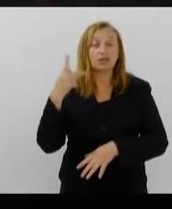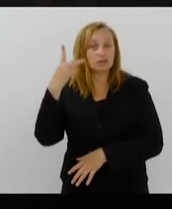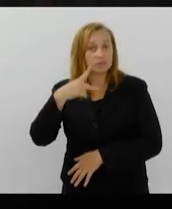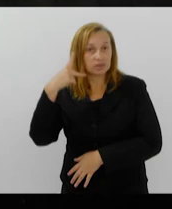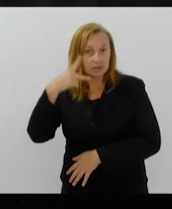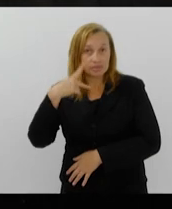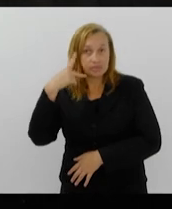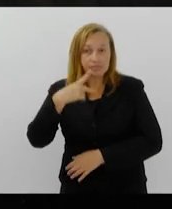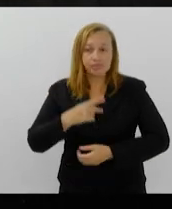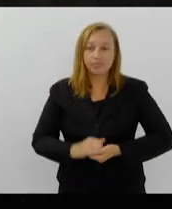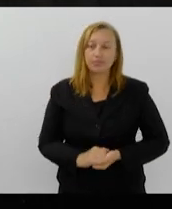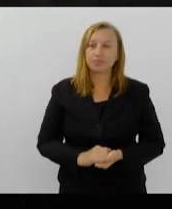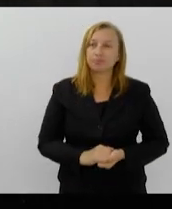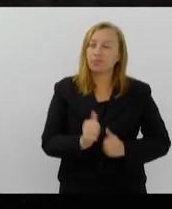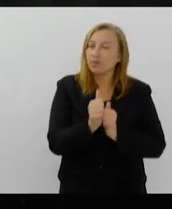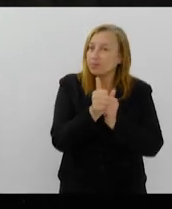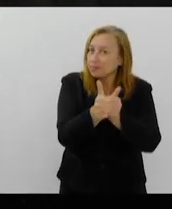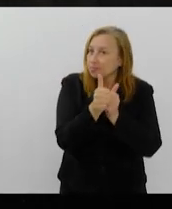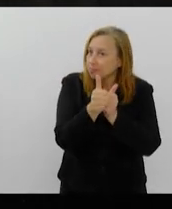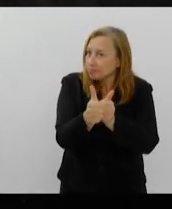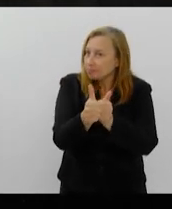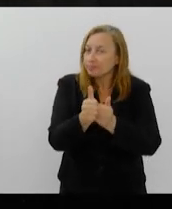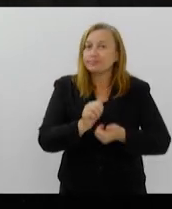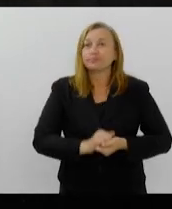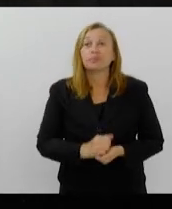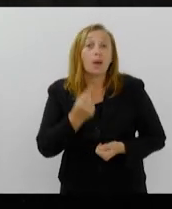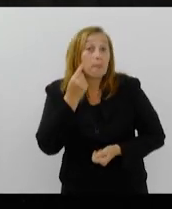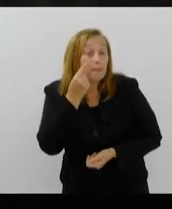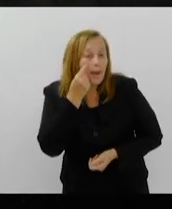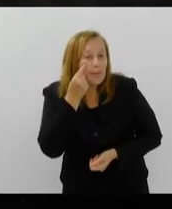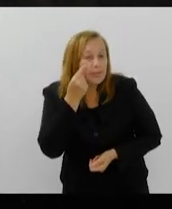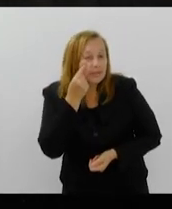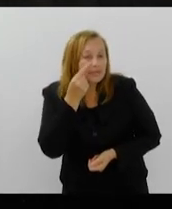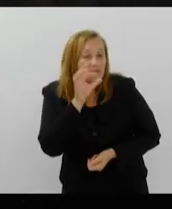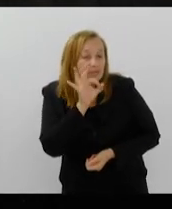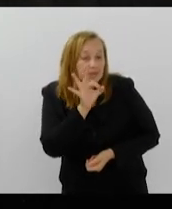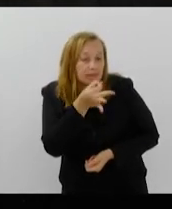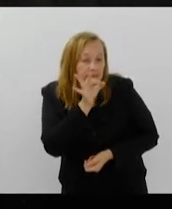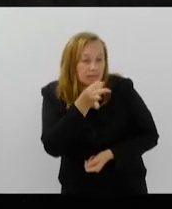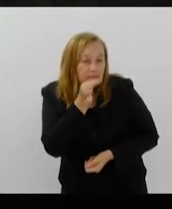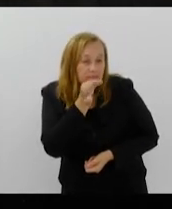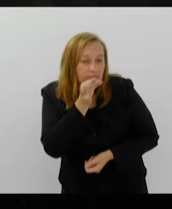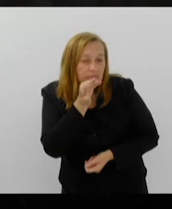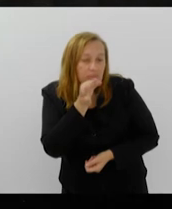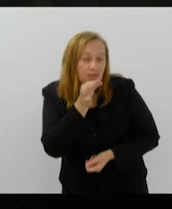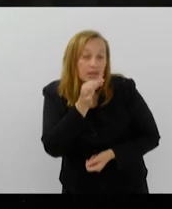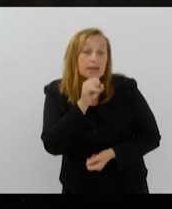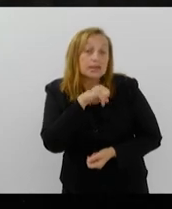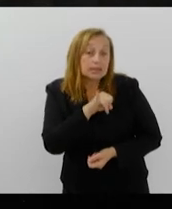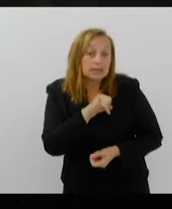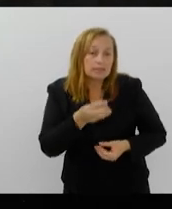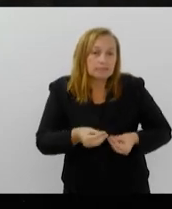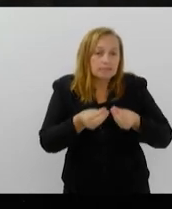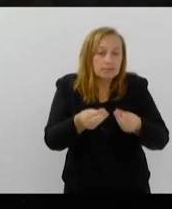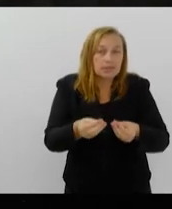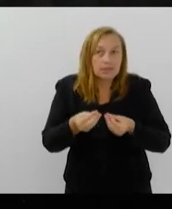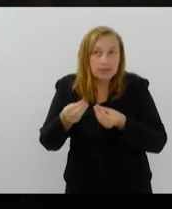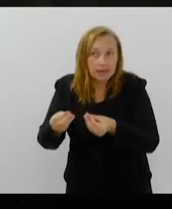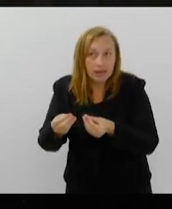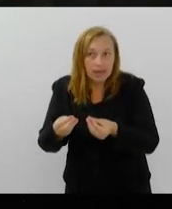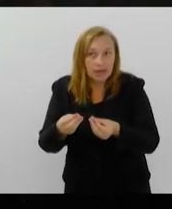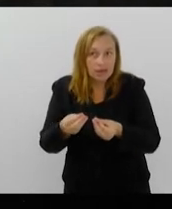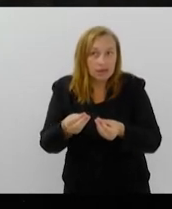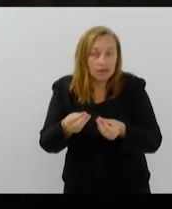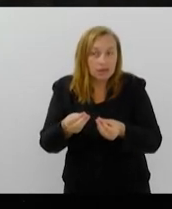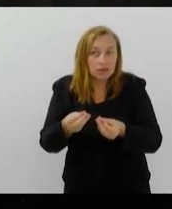parlamentares acompanhem para verificar exatamente se essas entregas